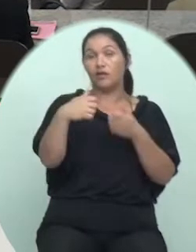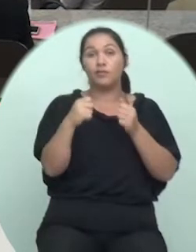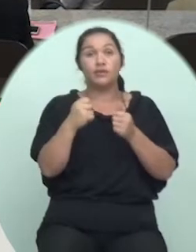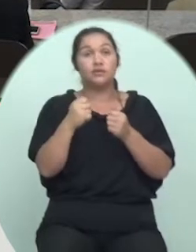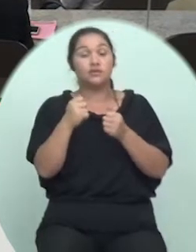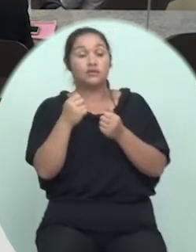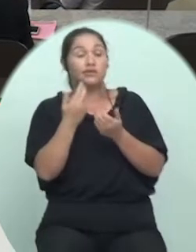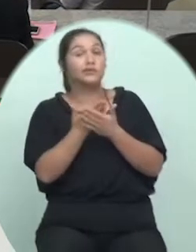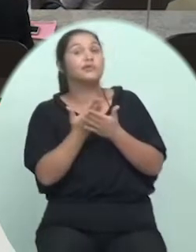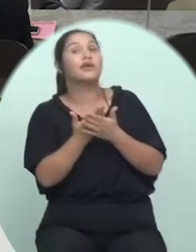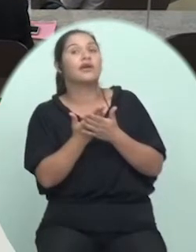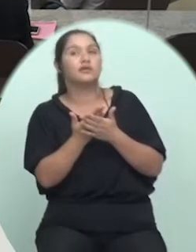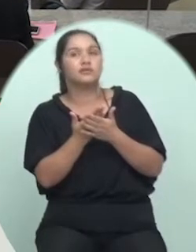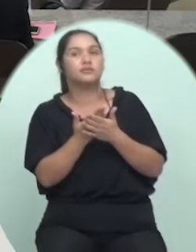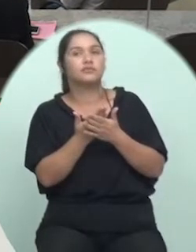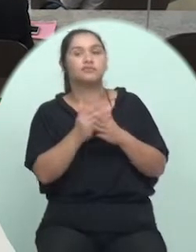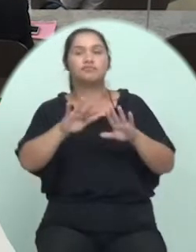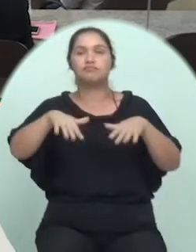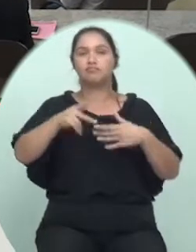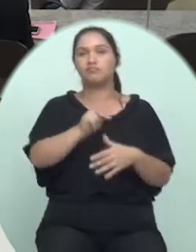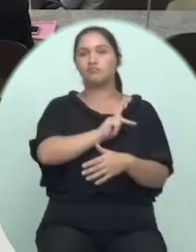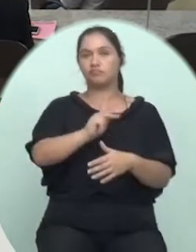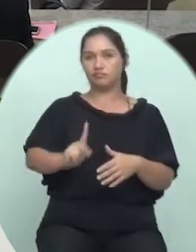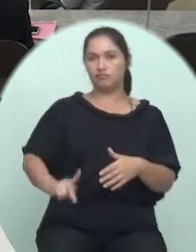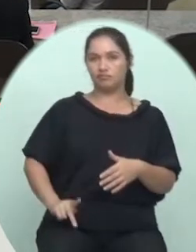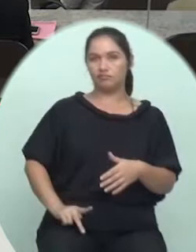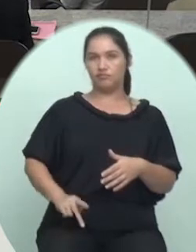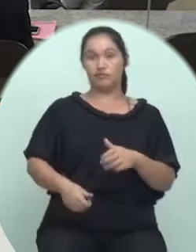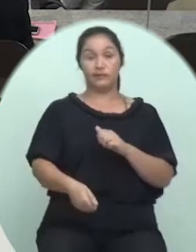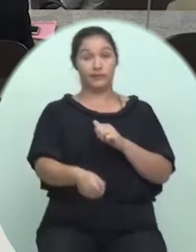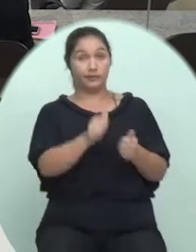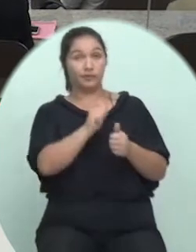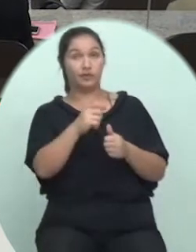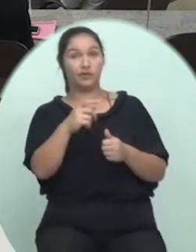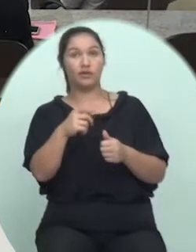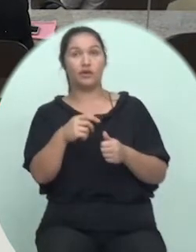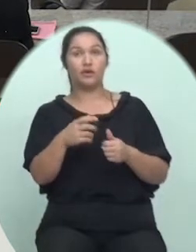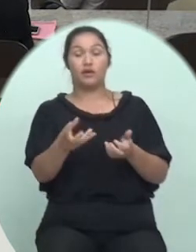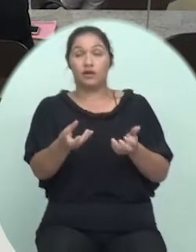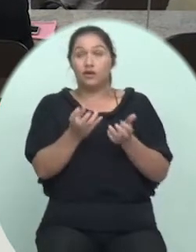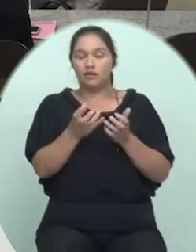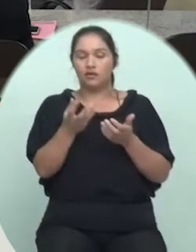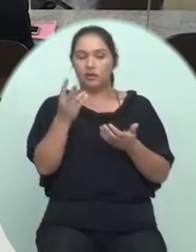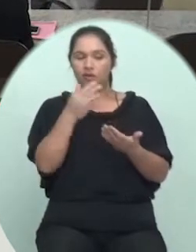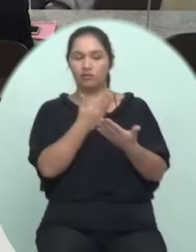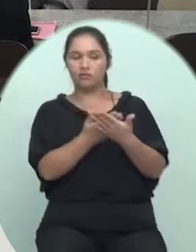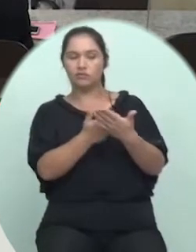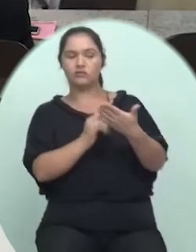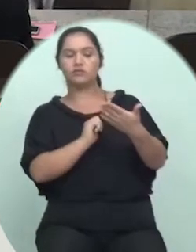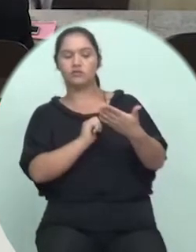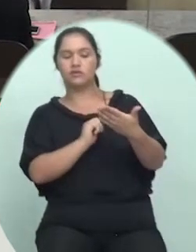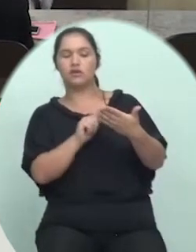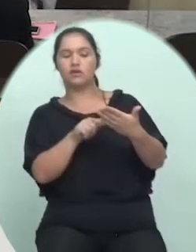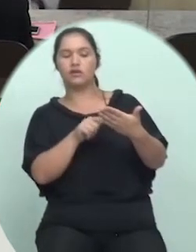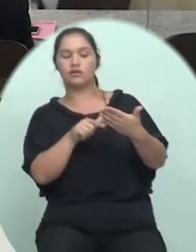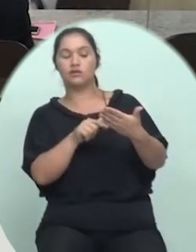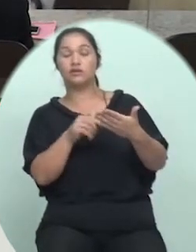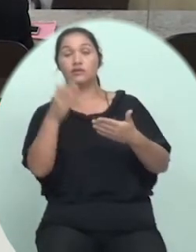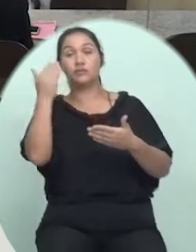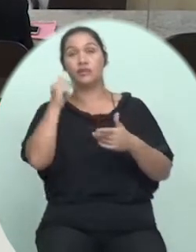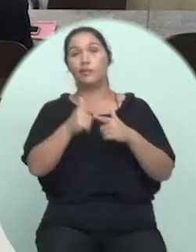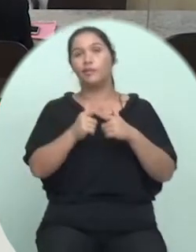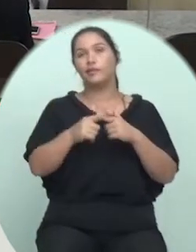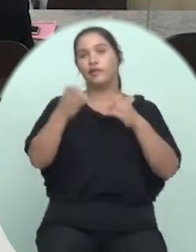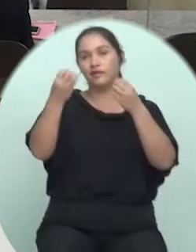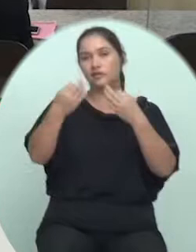Nicola Martins, tem entre seus planos o setor da revisão da Bolsa Atleta. Então ele comenta que algumas coisas foram feitas meio atropeladas no